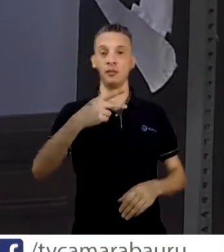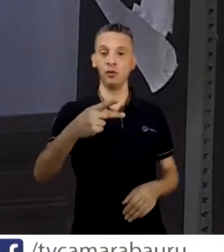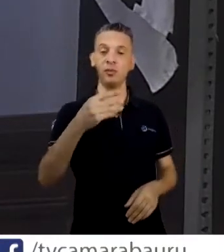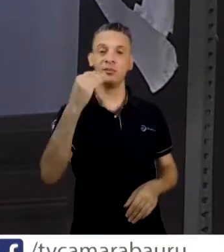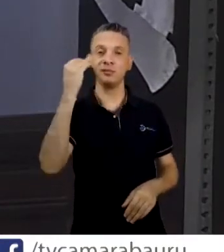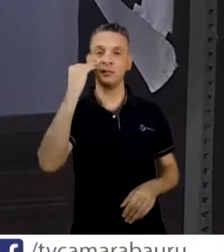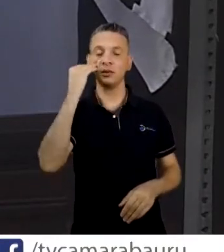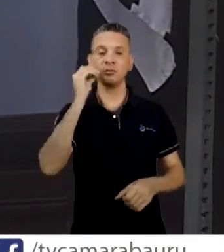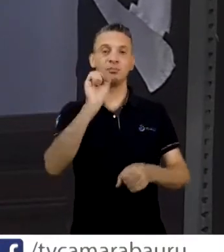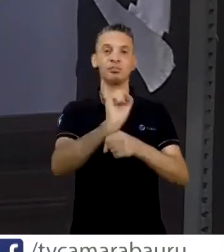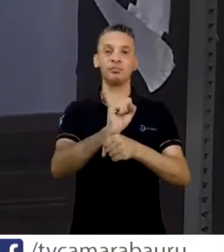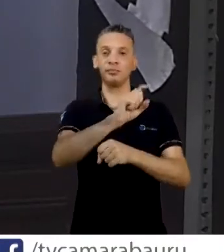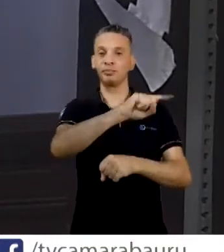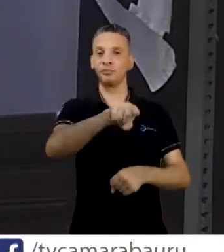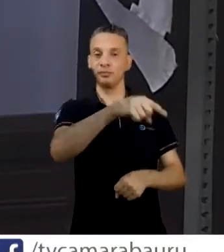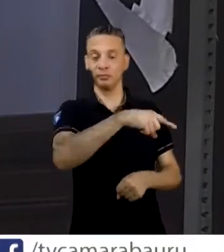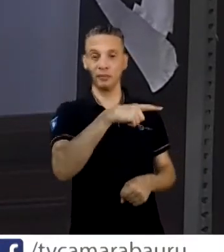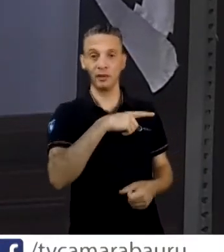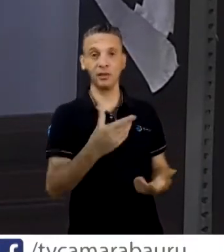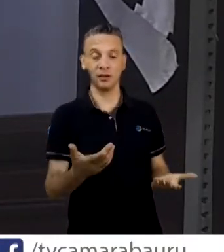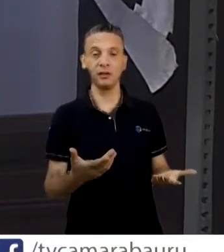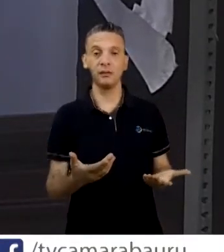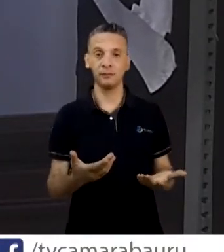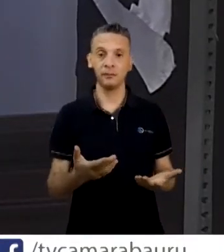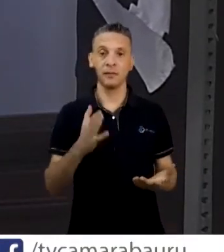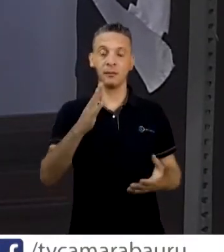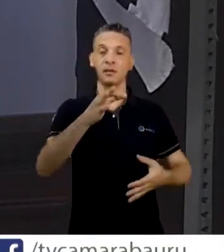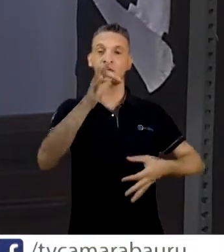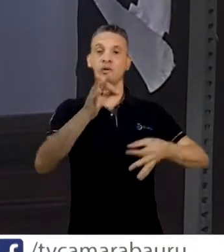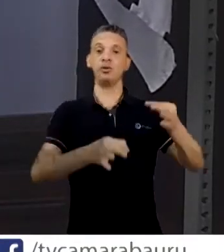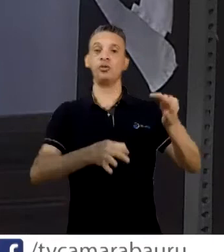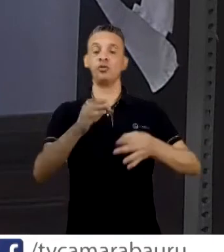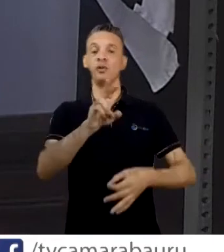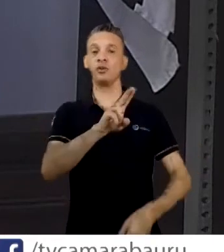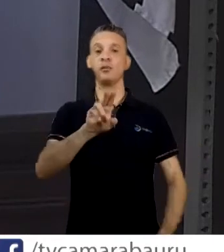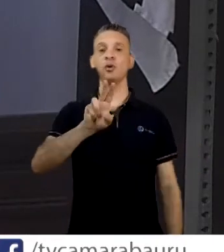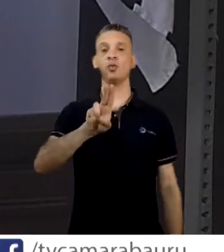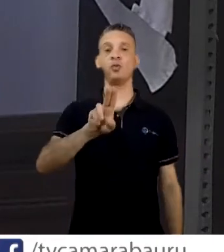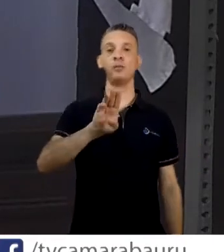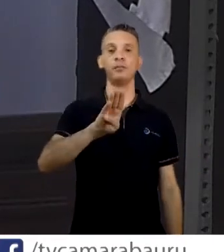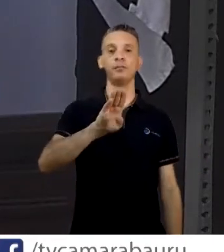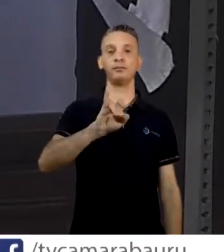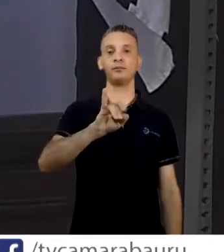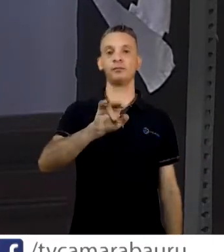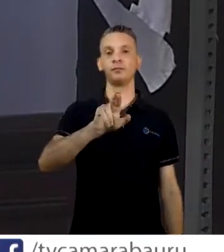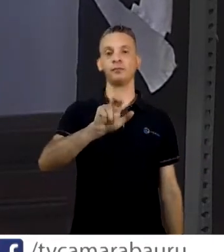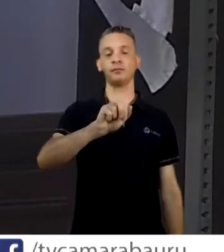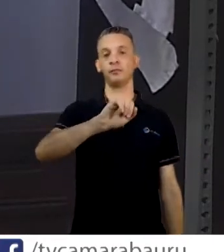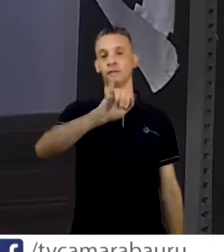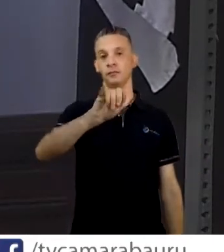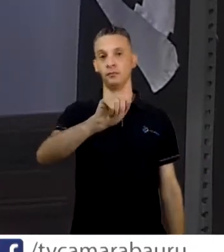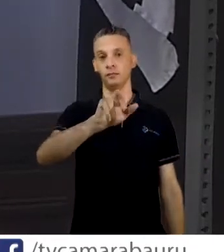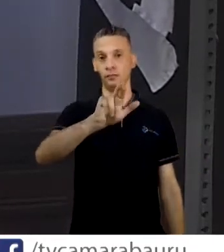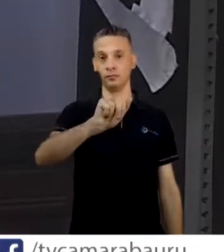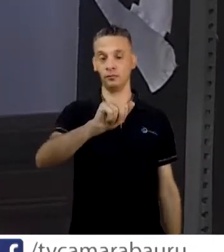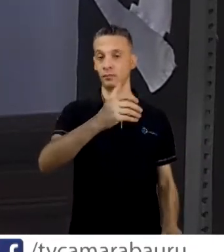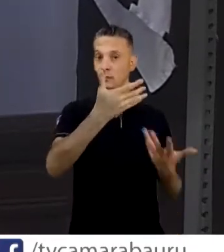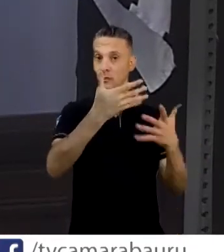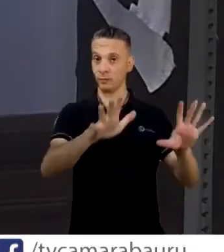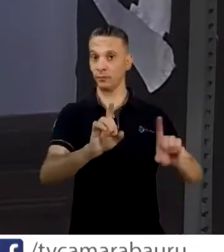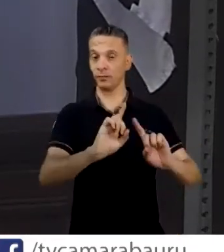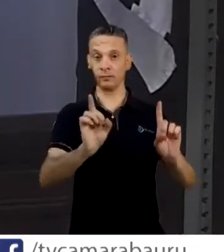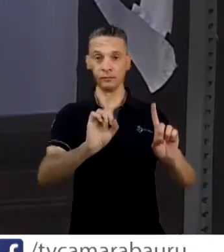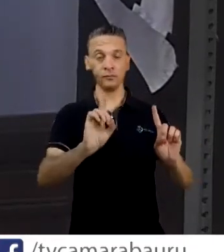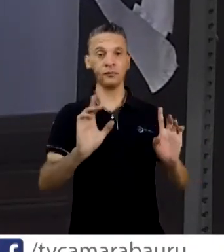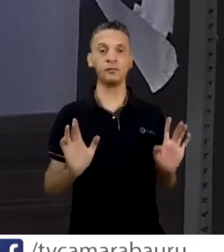barrar, graças realmente ao juiz Ubirajara Martins, que de uma certa forma rejeitou, mas que nós